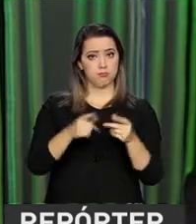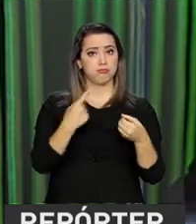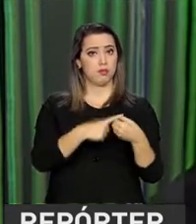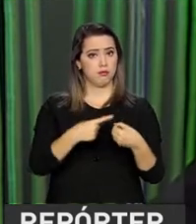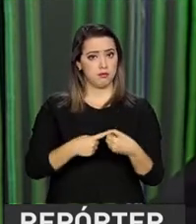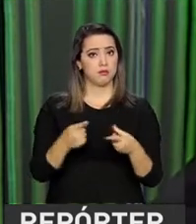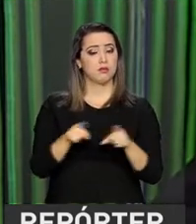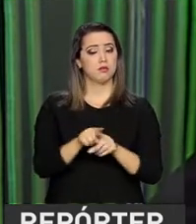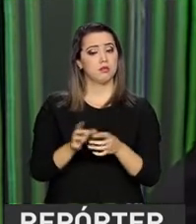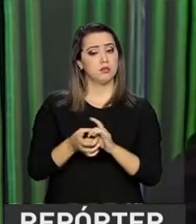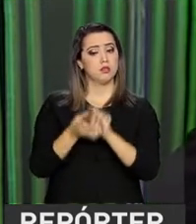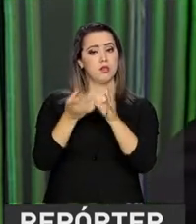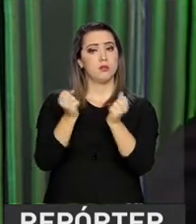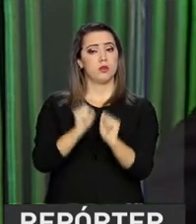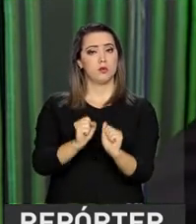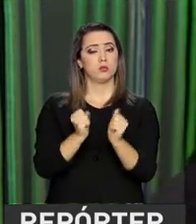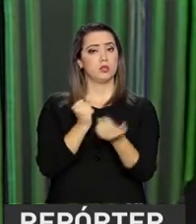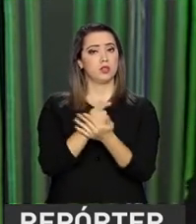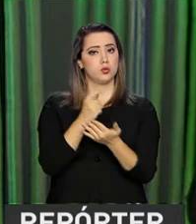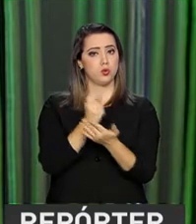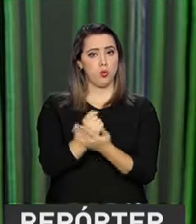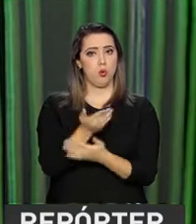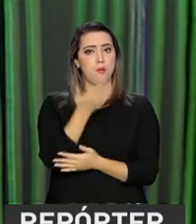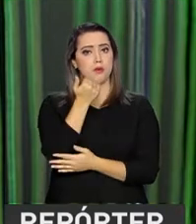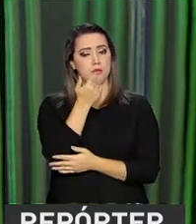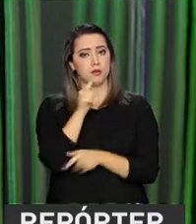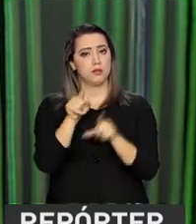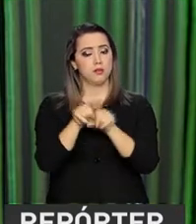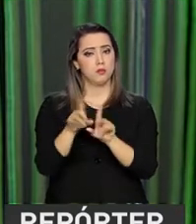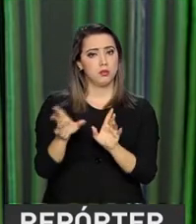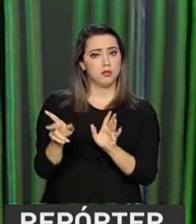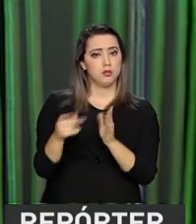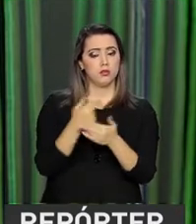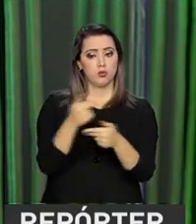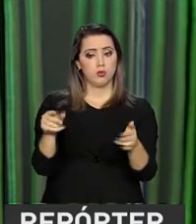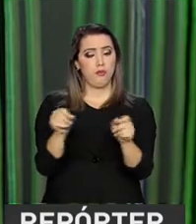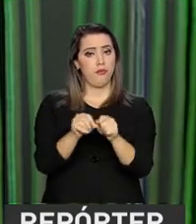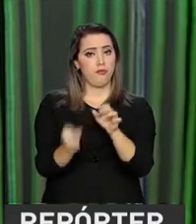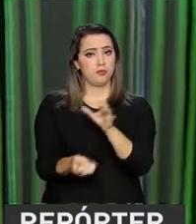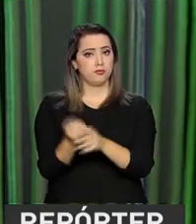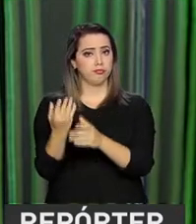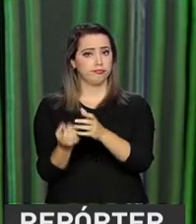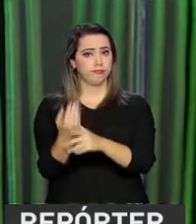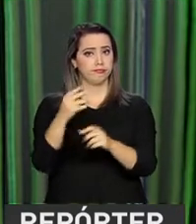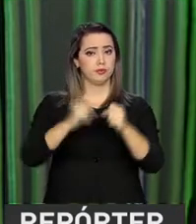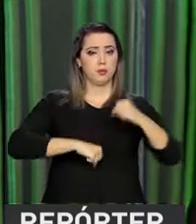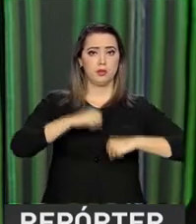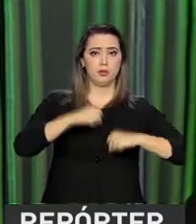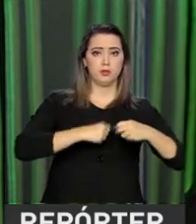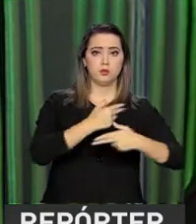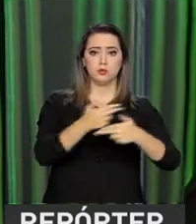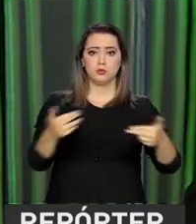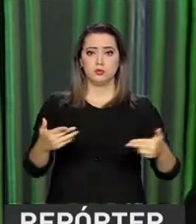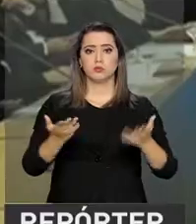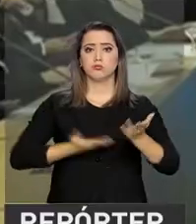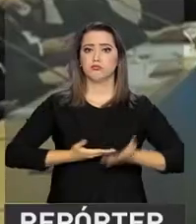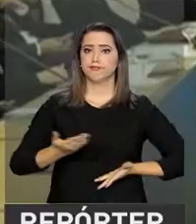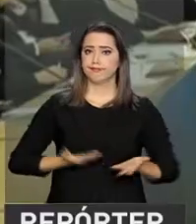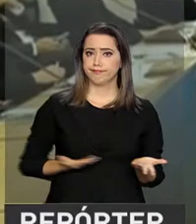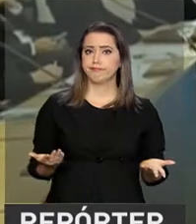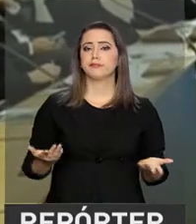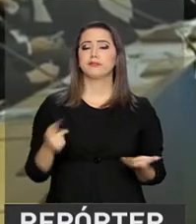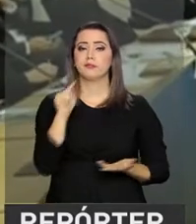seu poder de compra para o consumo de bens produzidos pela indústria e pelo setor de serviço.